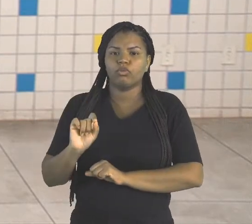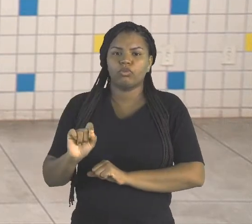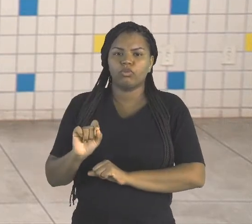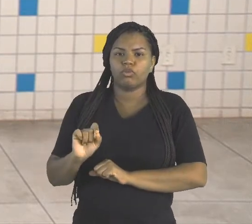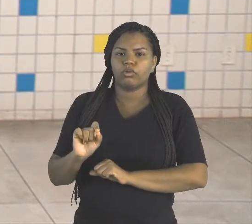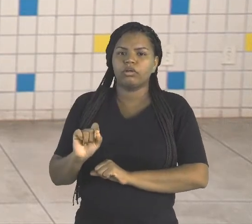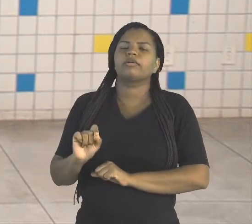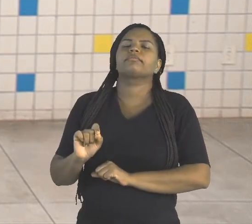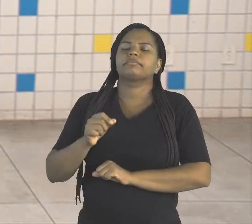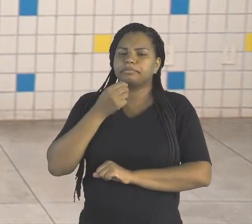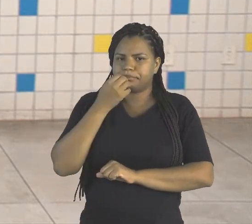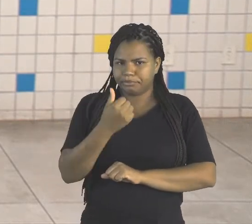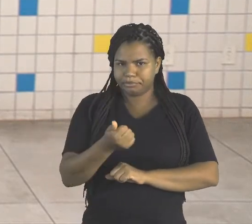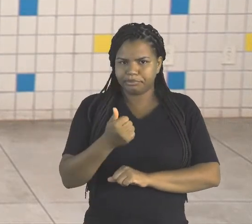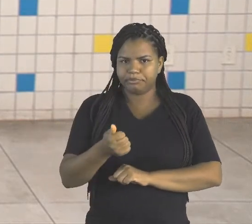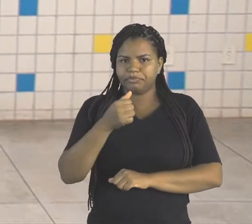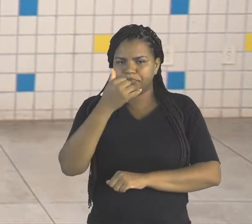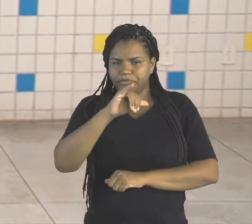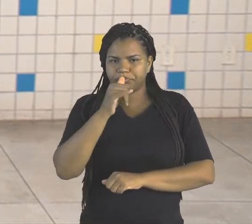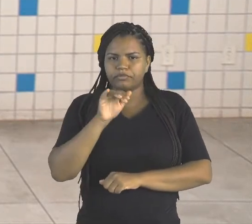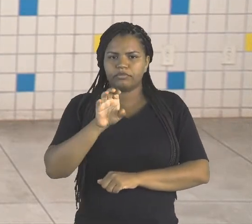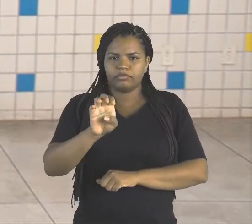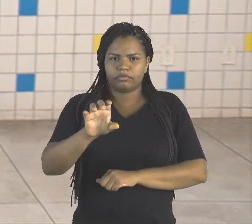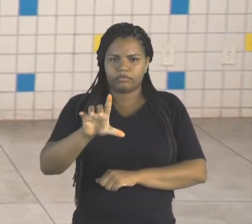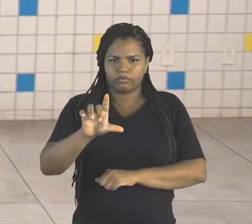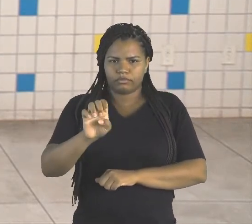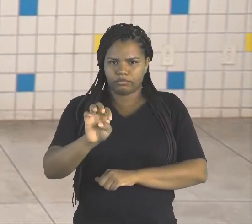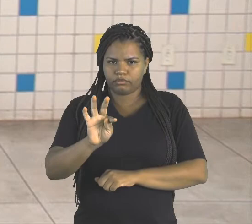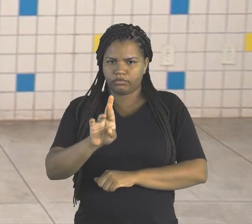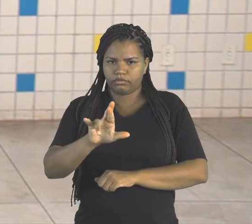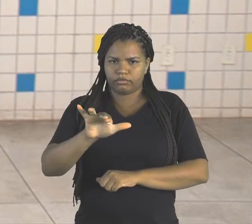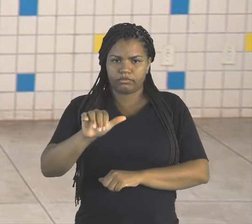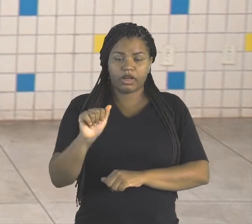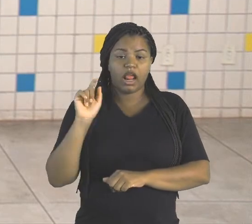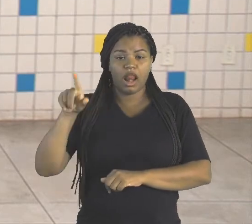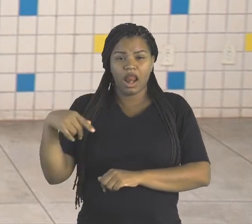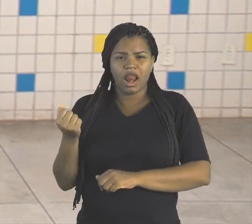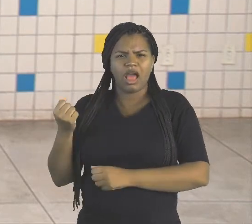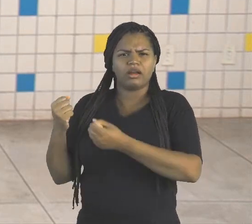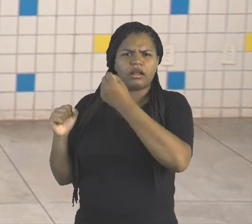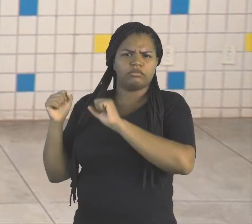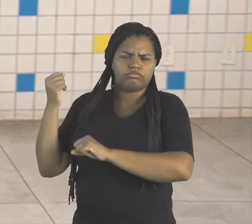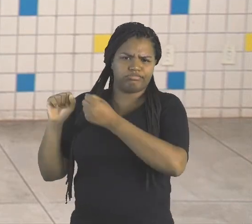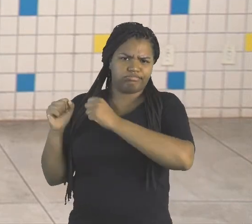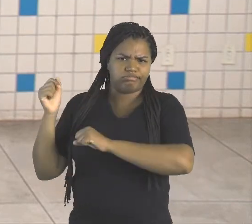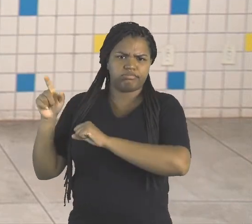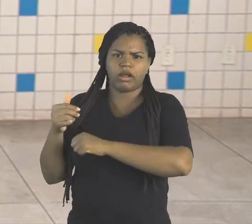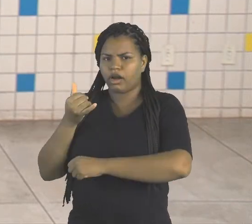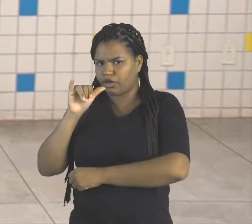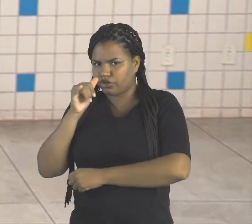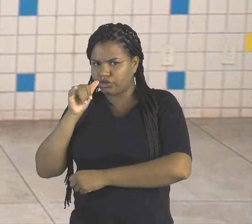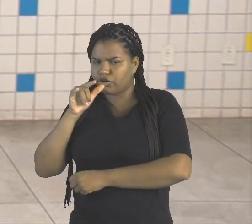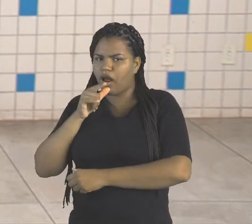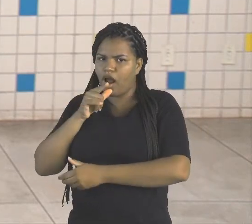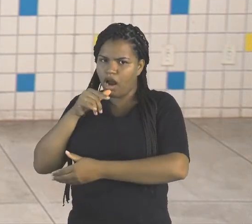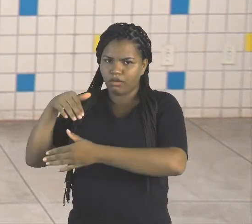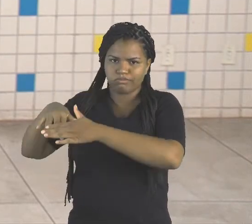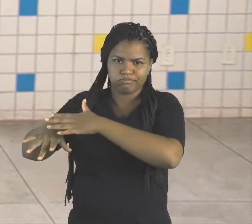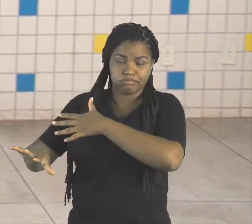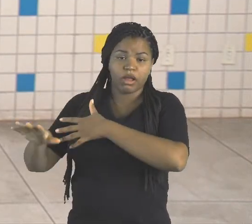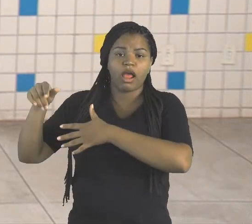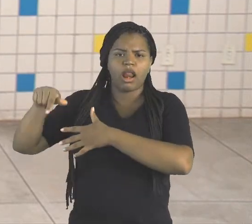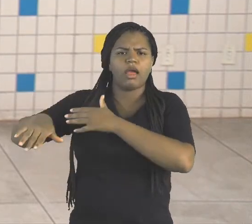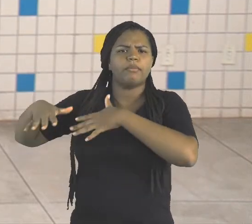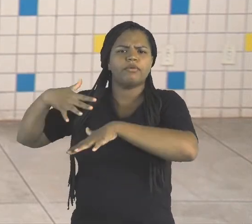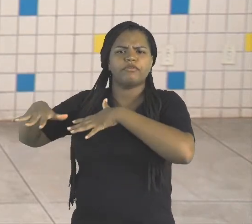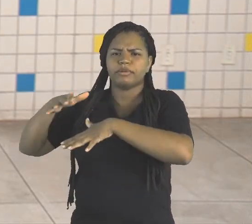Muito bem, energia elétrica. Nas usinas hidrelétricas, essa rotação é causada pela movimentação da